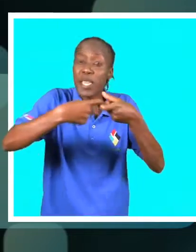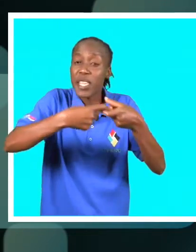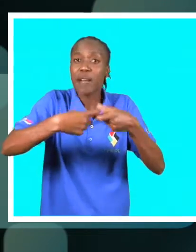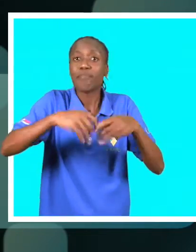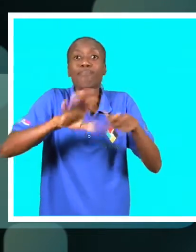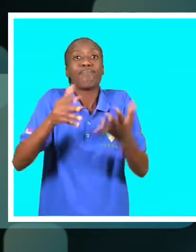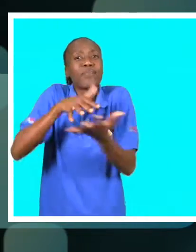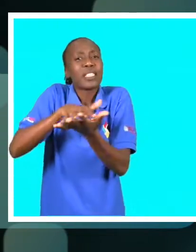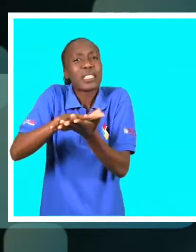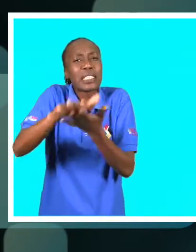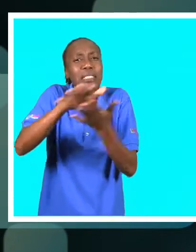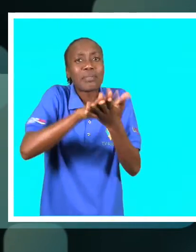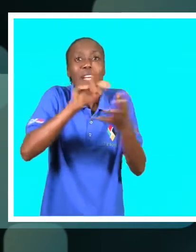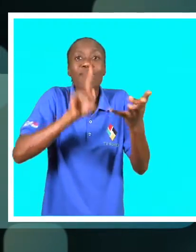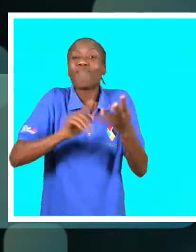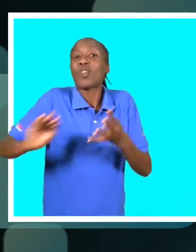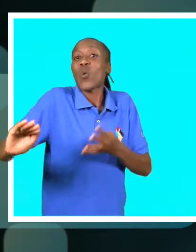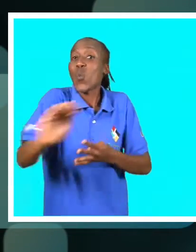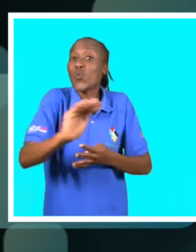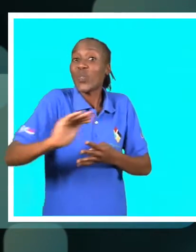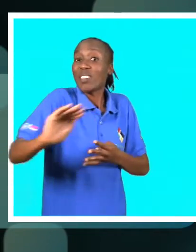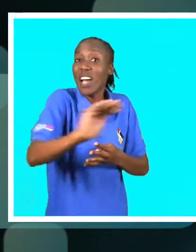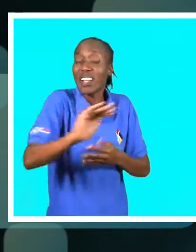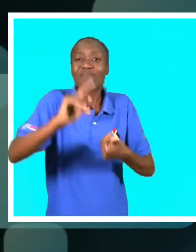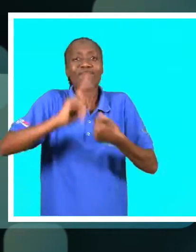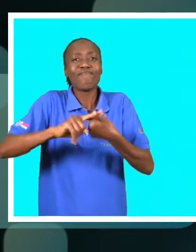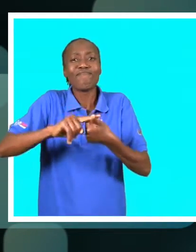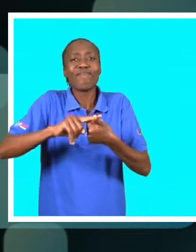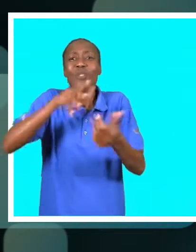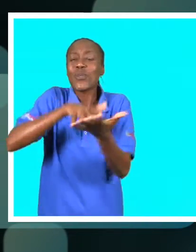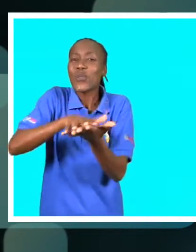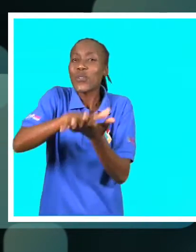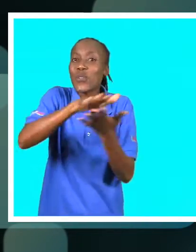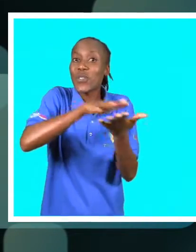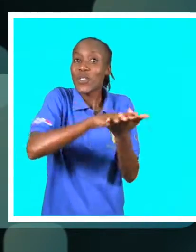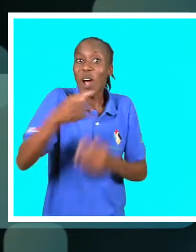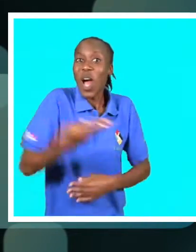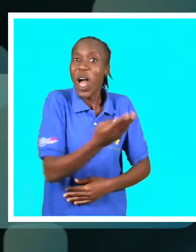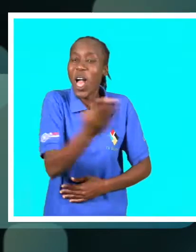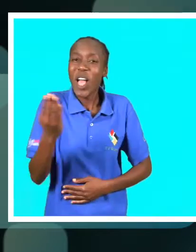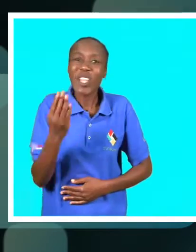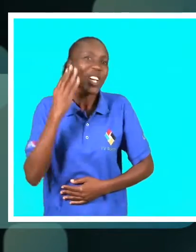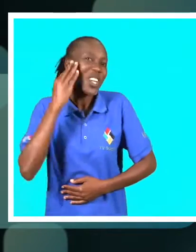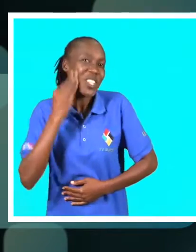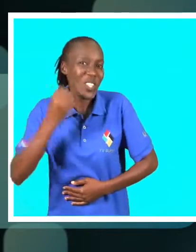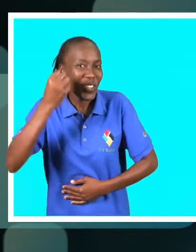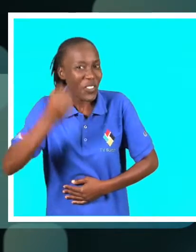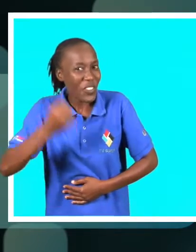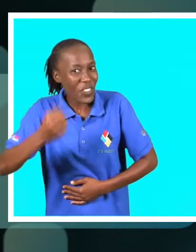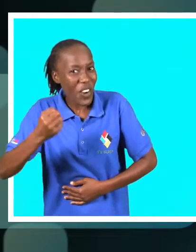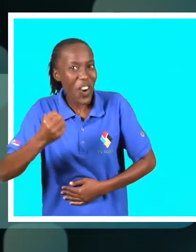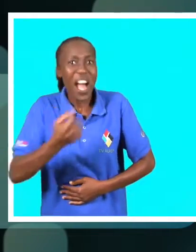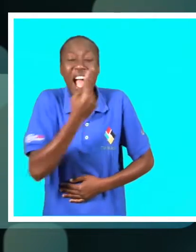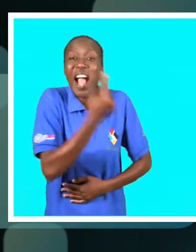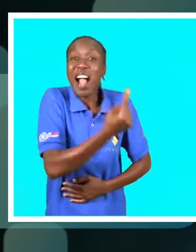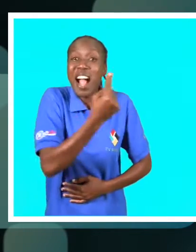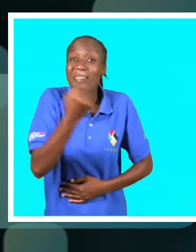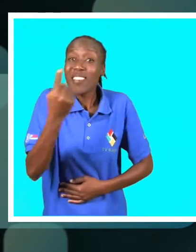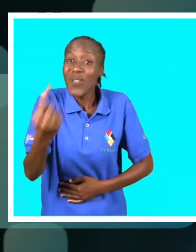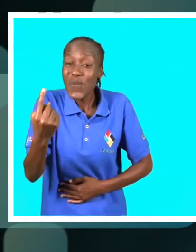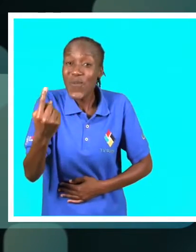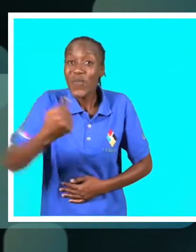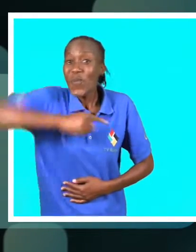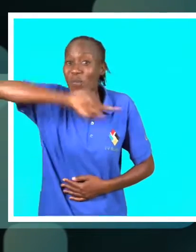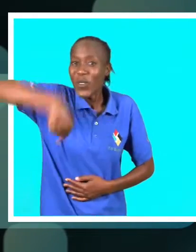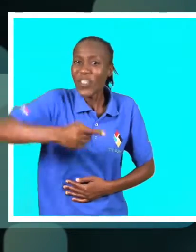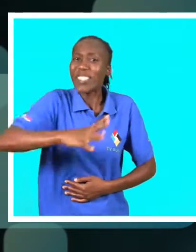famílias, sensibilizar as comunidades, sensibilizar as próprias idosas, às suas idosas, que cada um